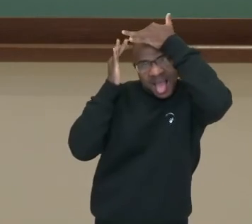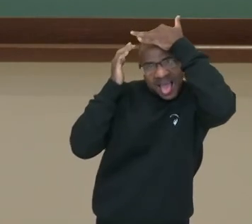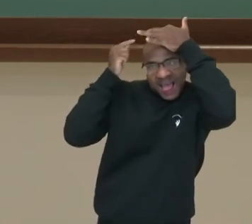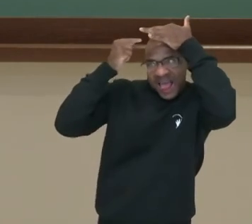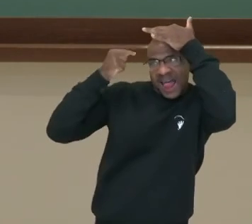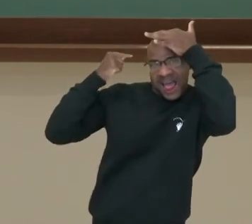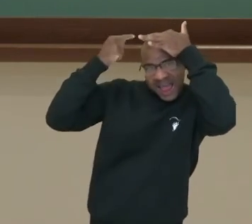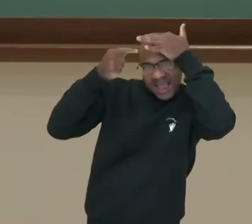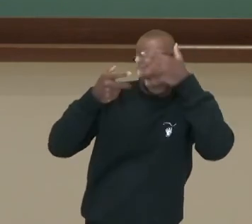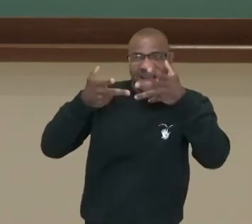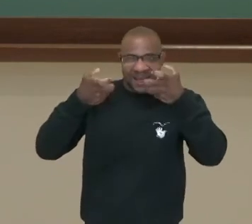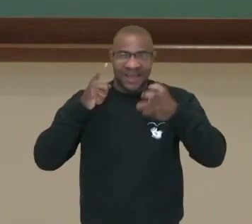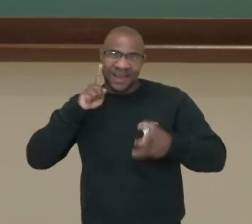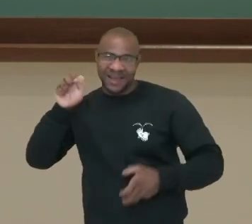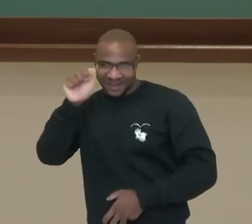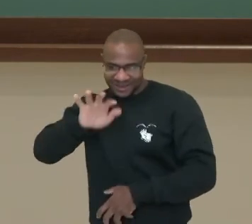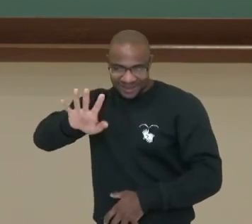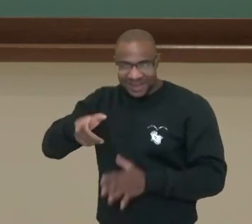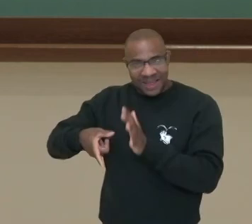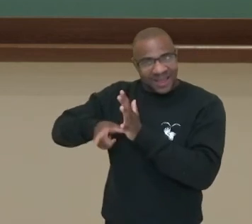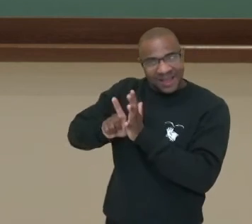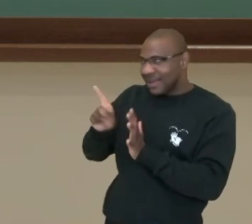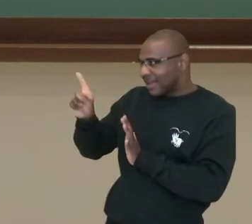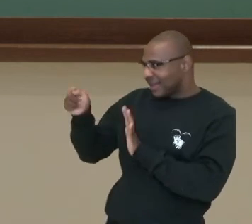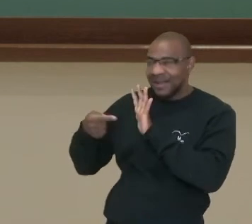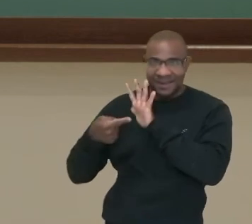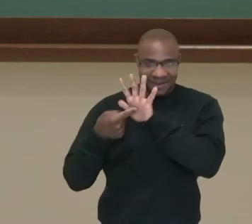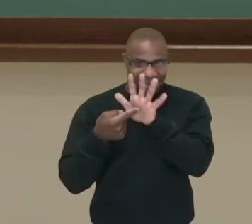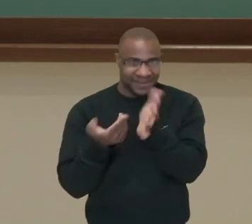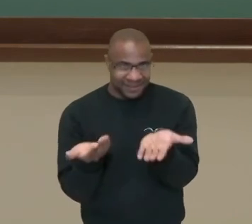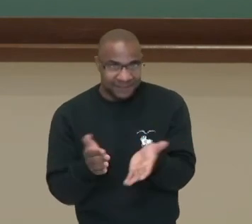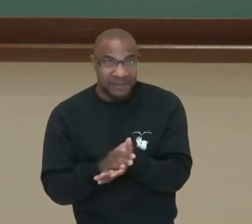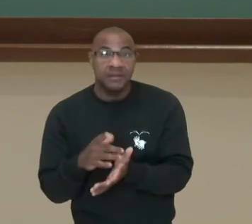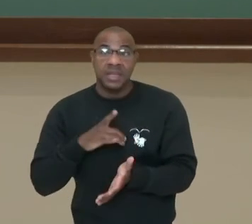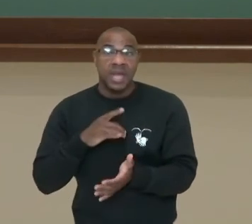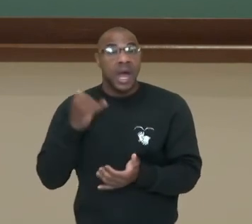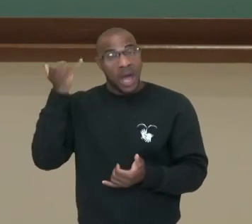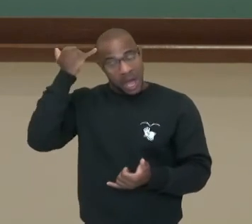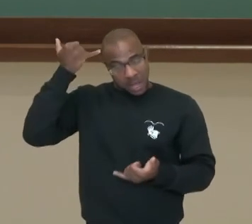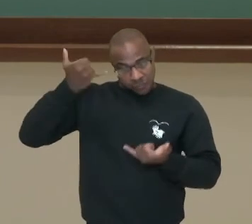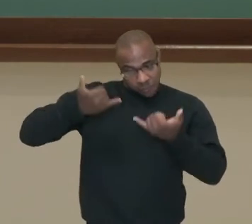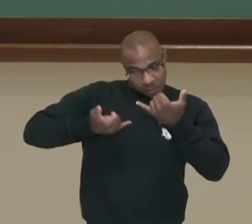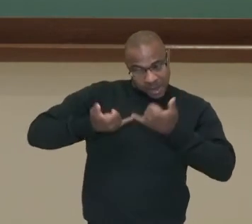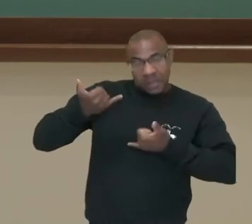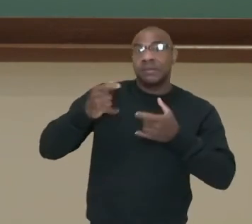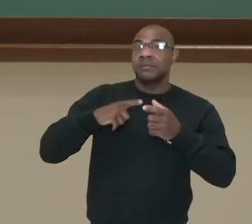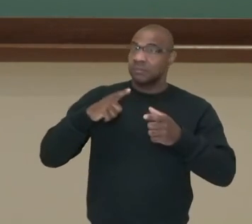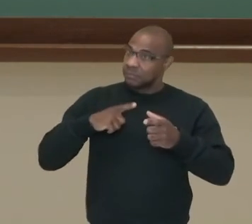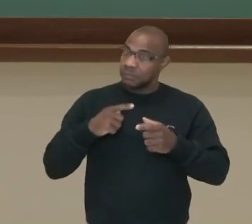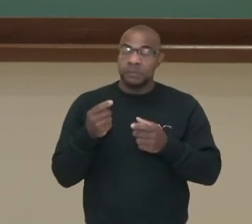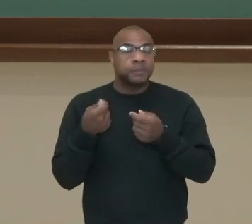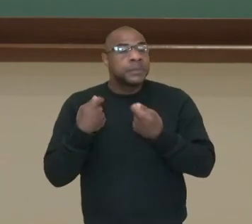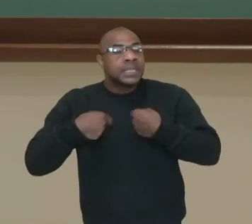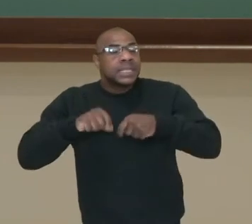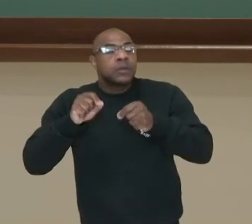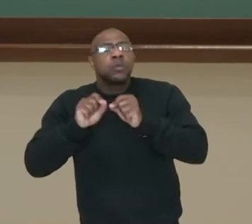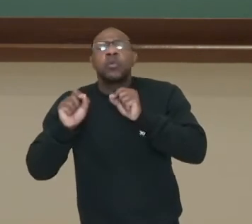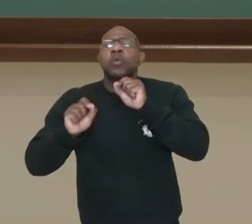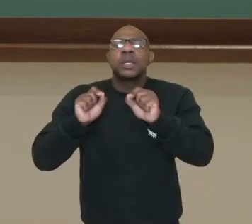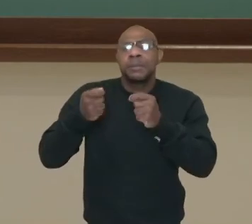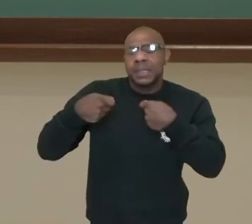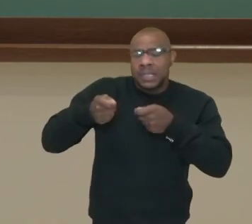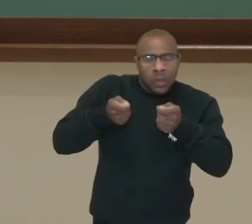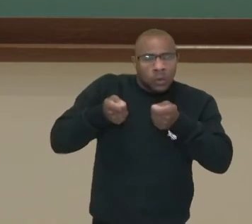passar ali pela circulação sanguínea e vai mandar a informação se tem muito ou tem pouco gás carbônico e o que precisa ser feito para